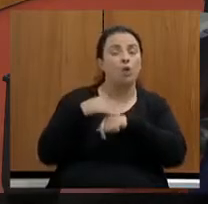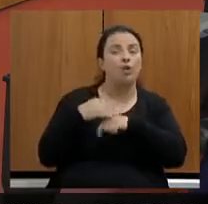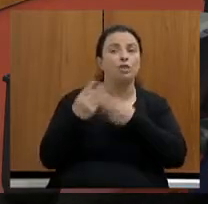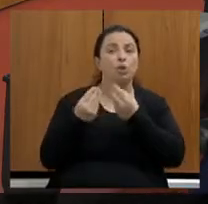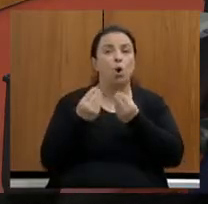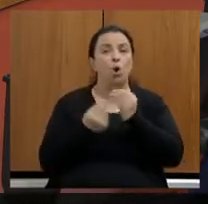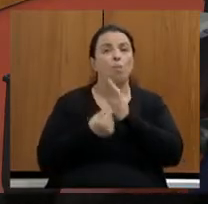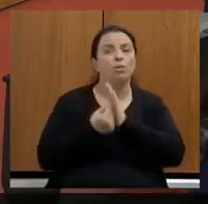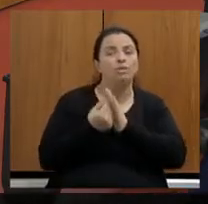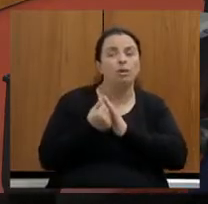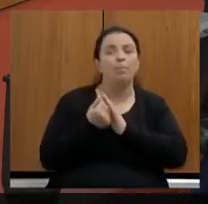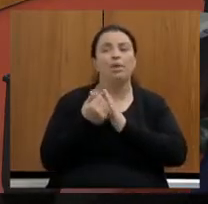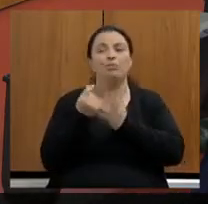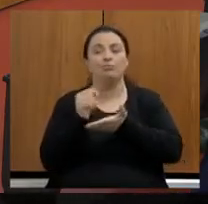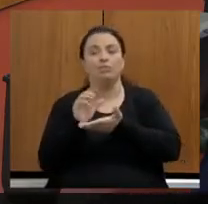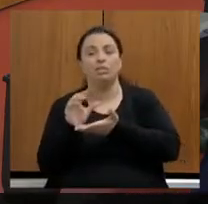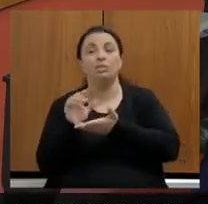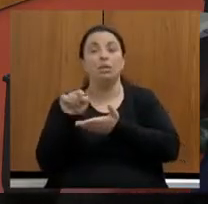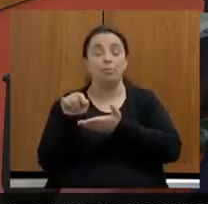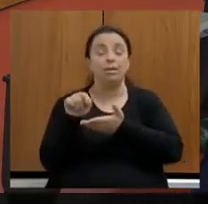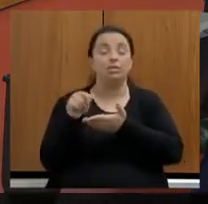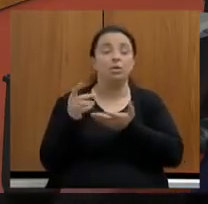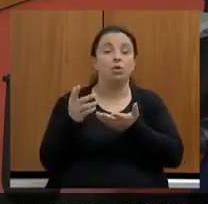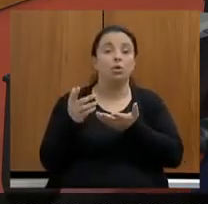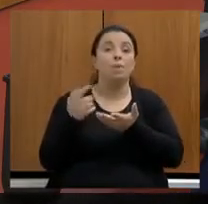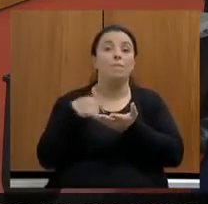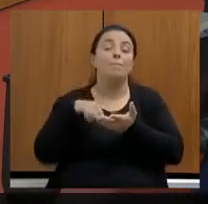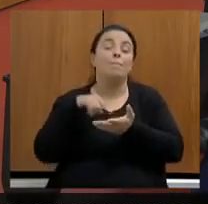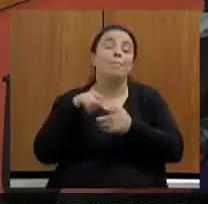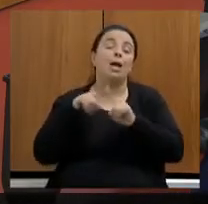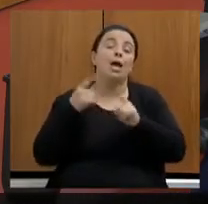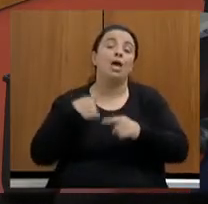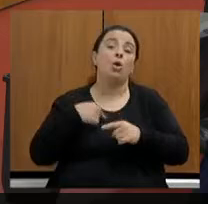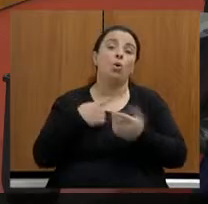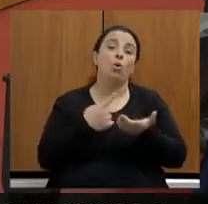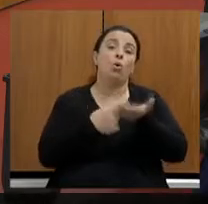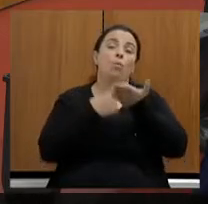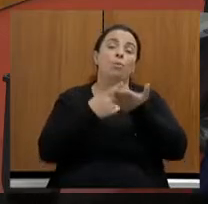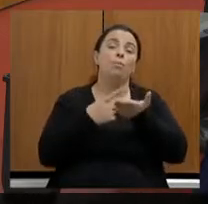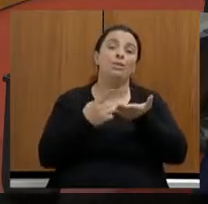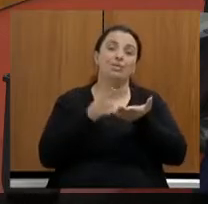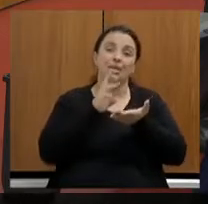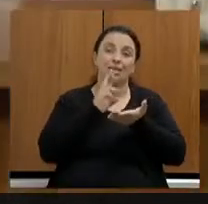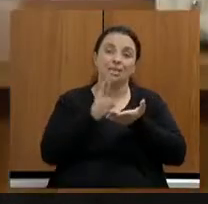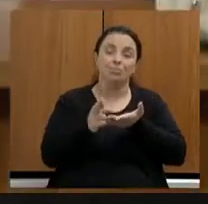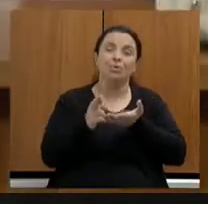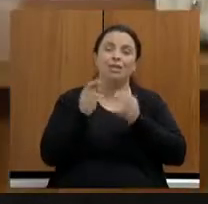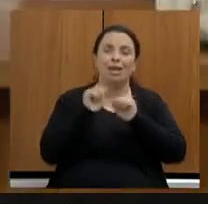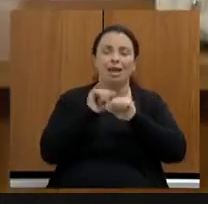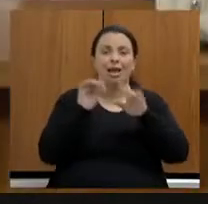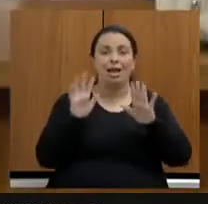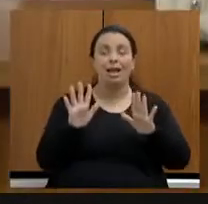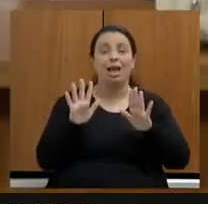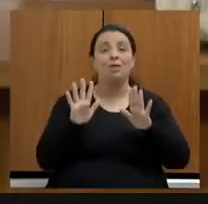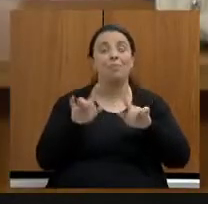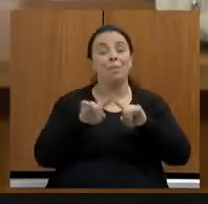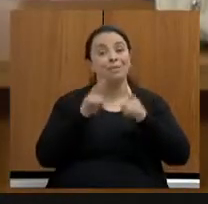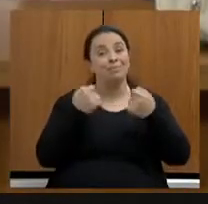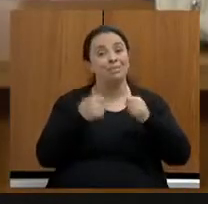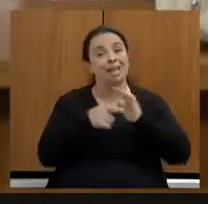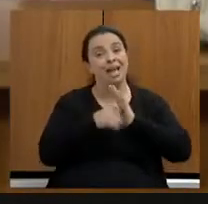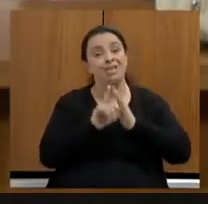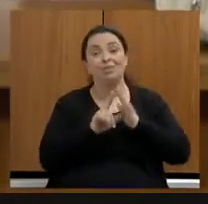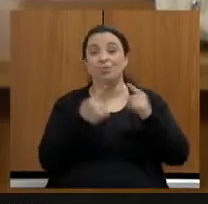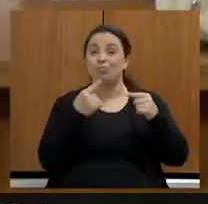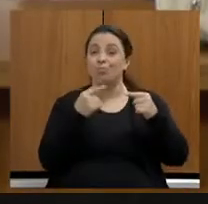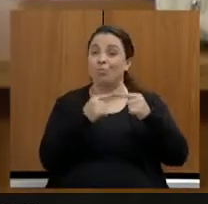e financeira dos recursos adicionais mas veja meu a fazer uma resposta bem precisa alinhada com os reitores para todo e